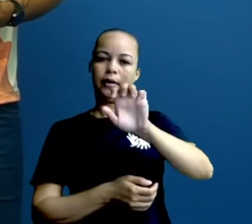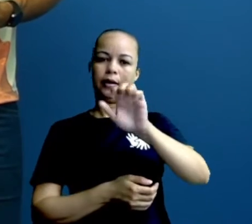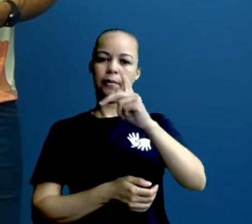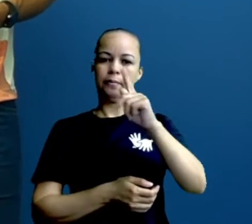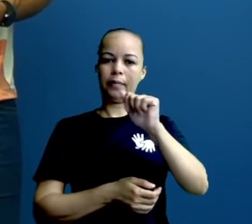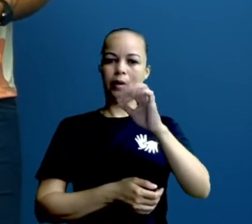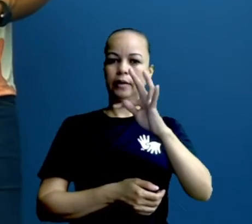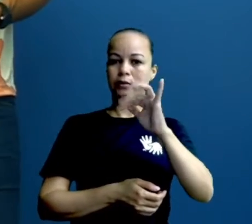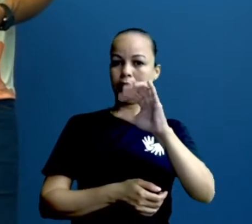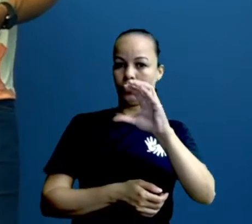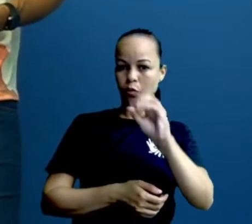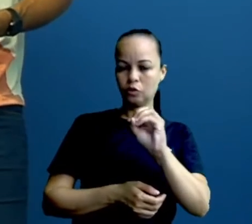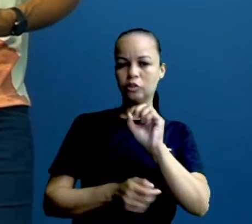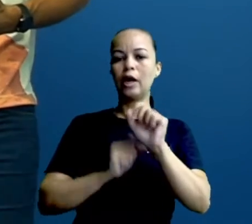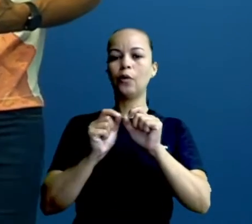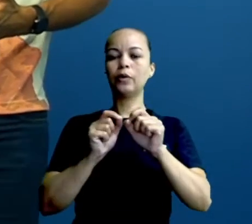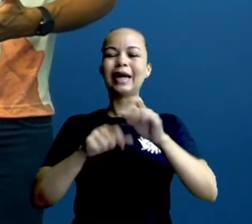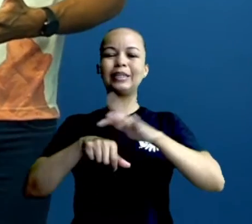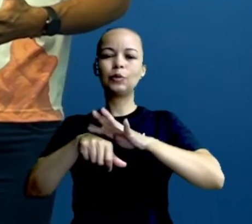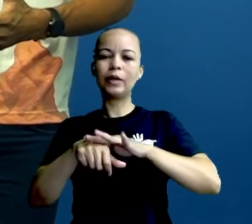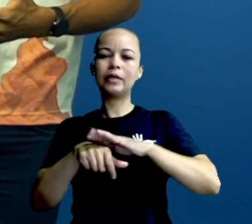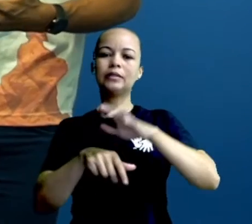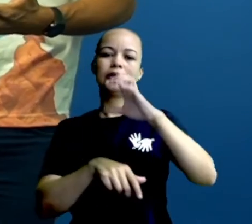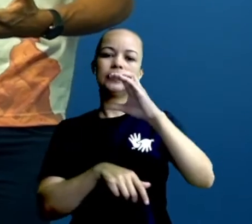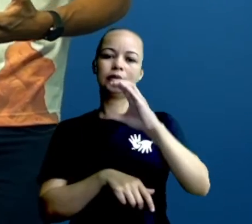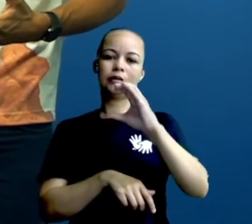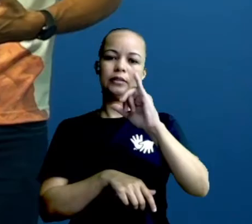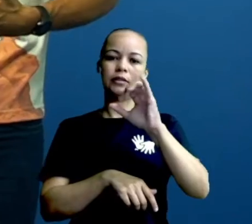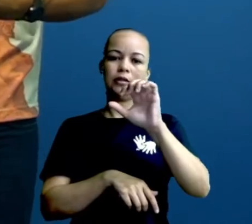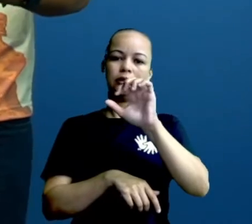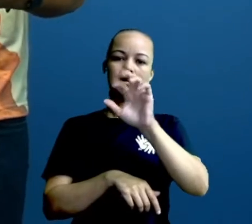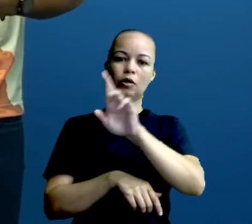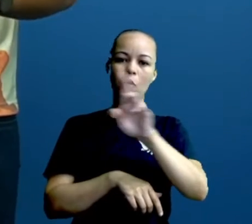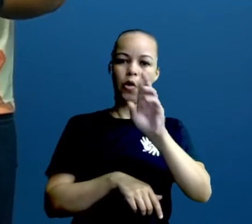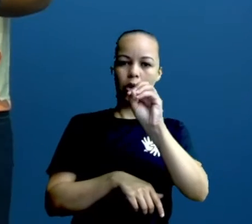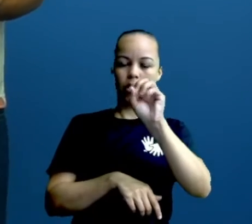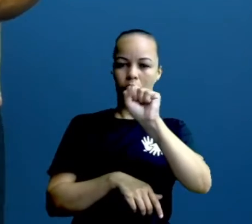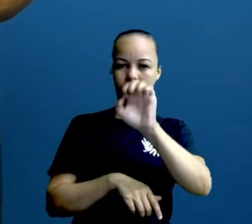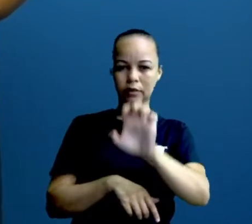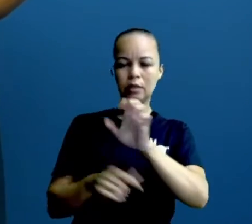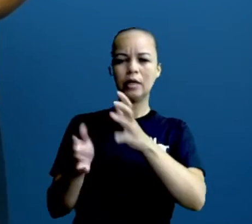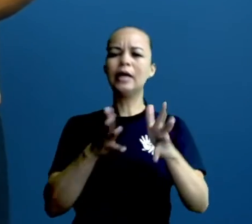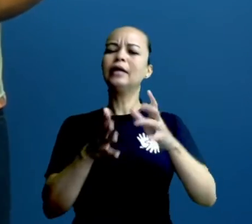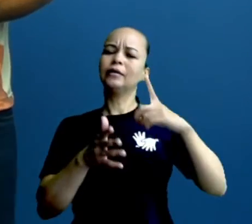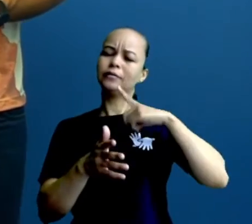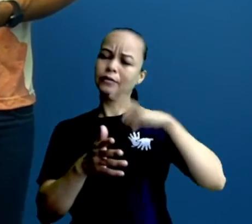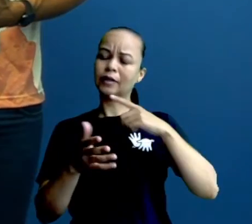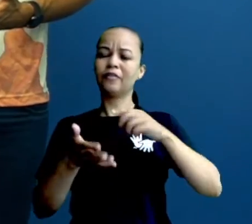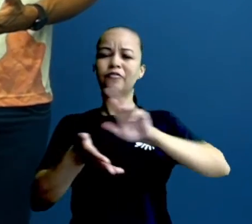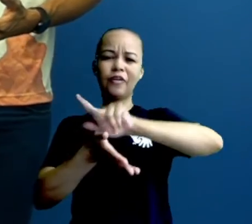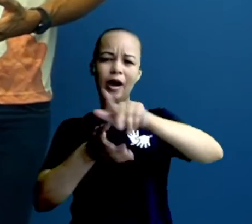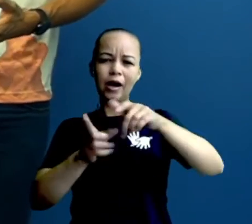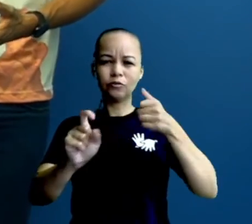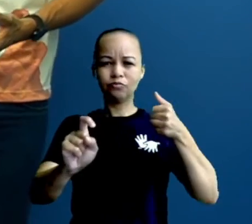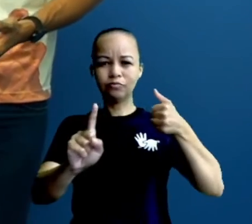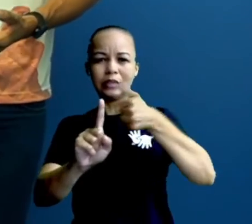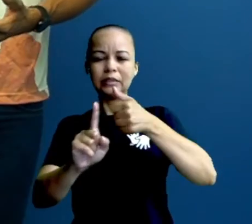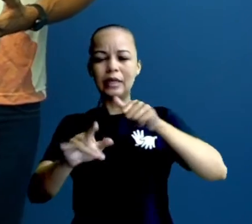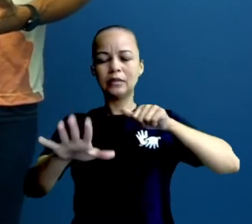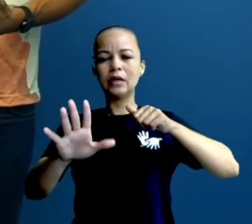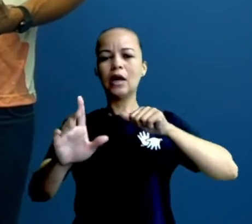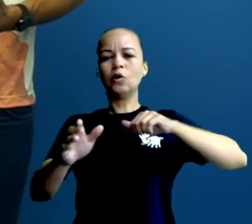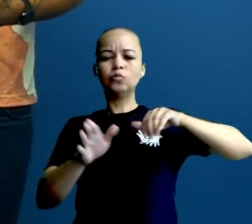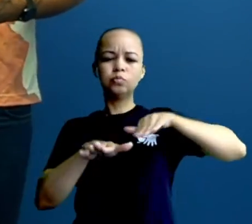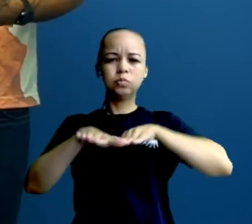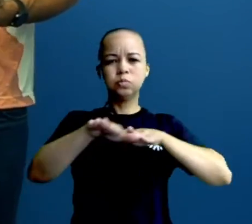um exemplo é a cirrose, e também, além disso, fazer com que ocorra inúmeros acidentes, principalmente acidentes de trânsito,